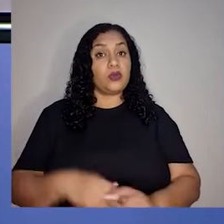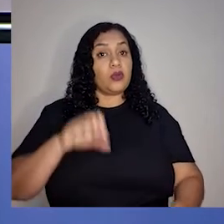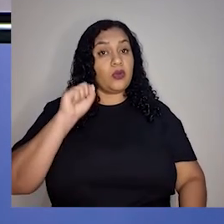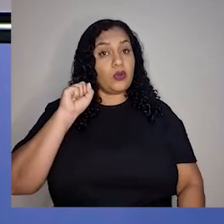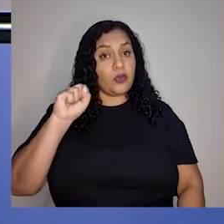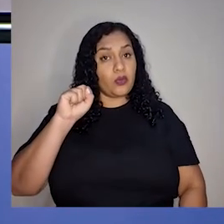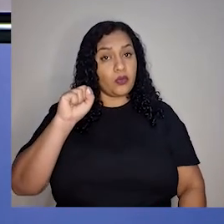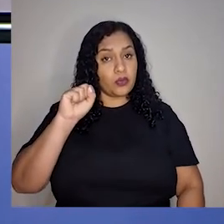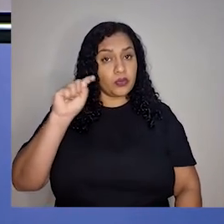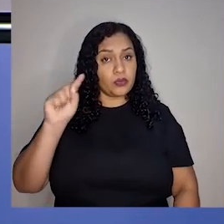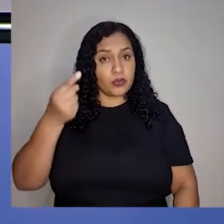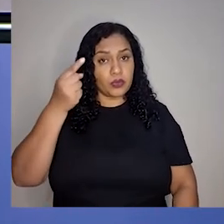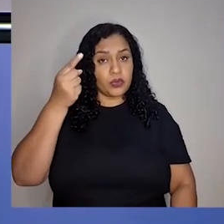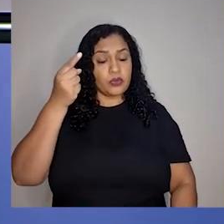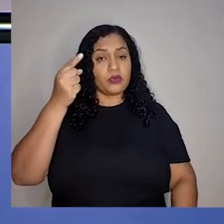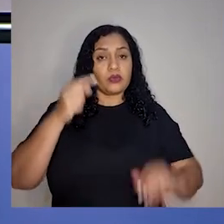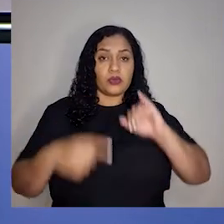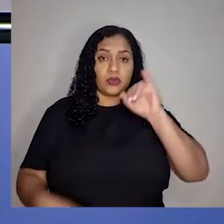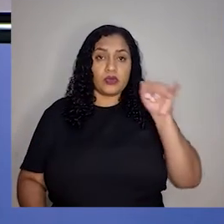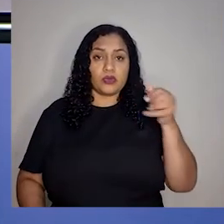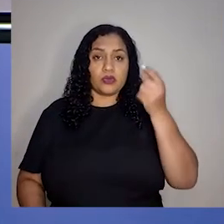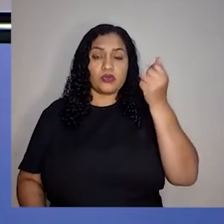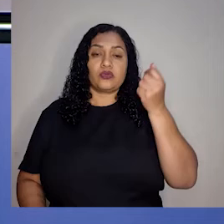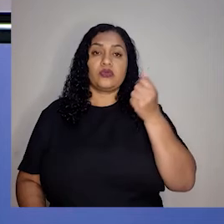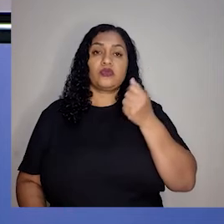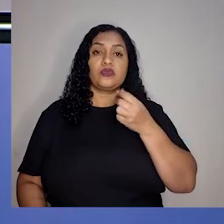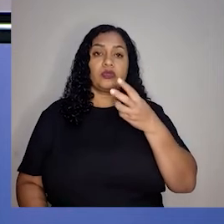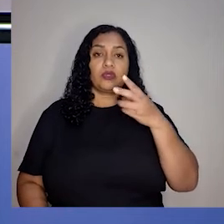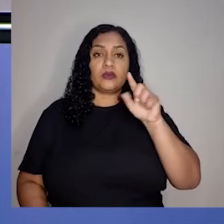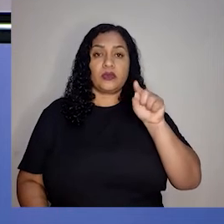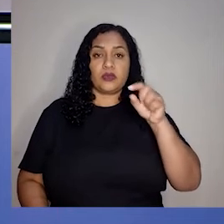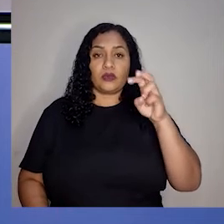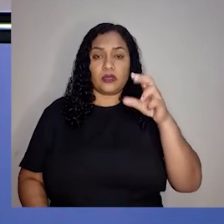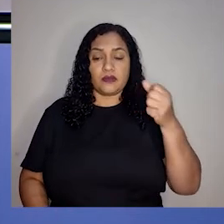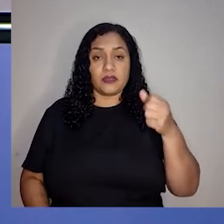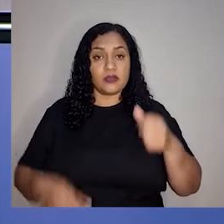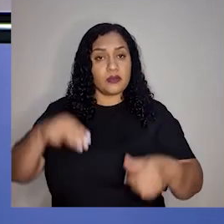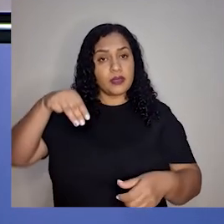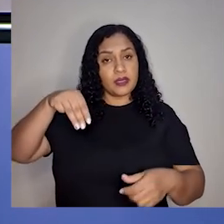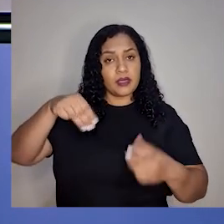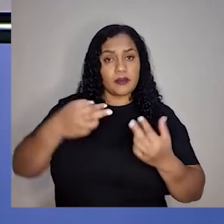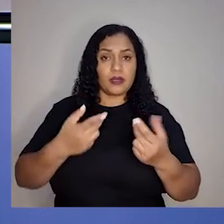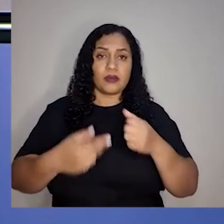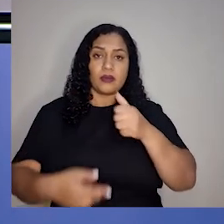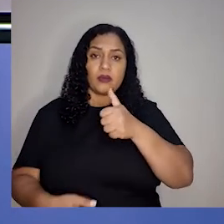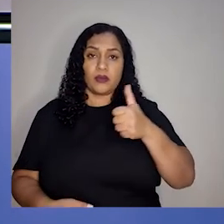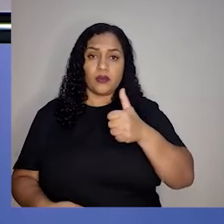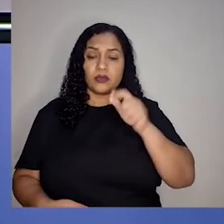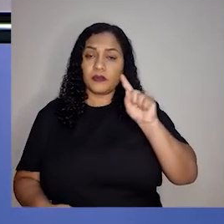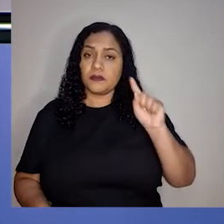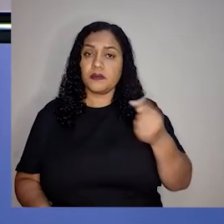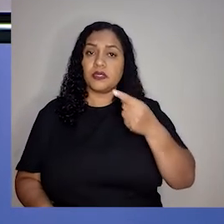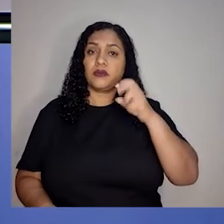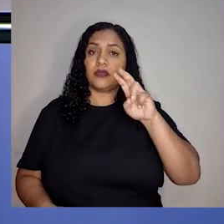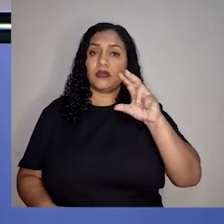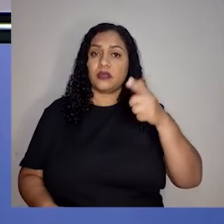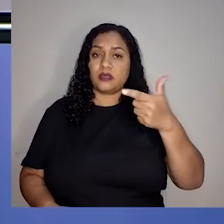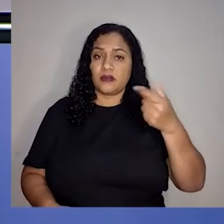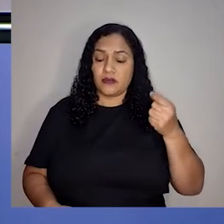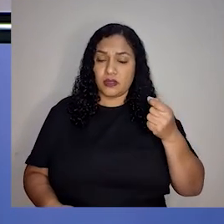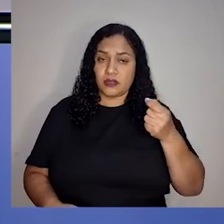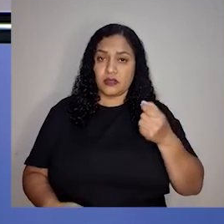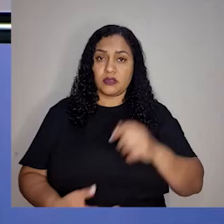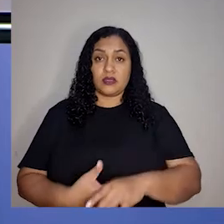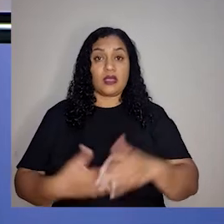8 mil juros de 3520 então o montante é 11 mil 520 Vamos jogar